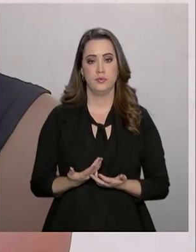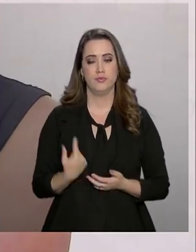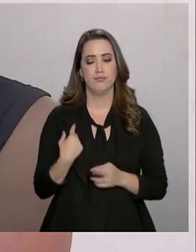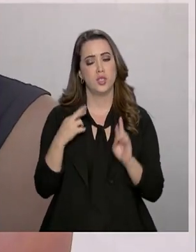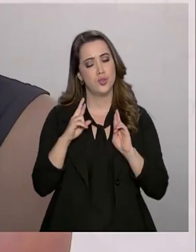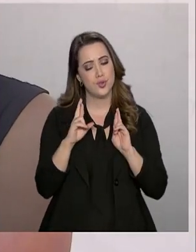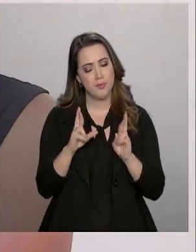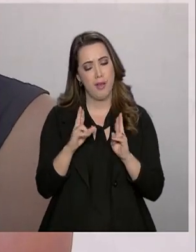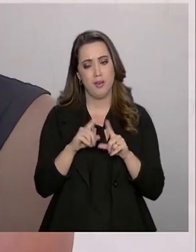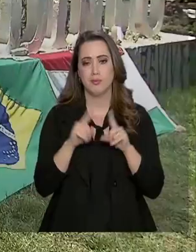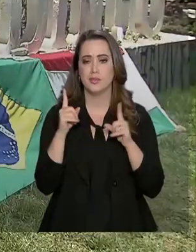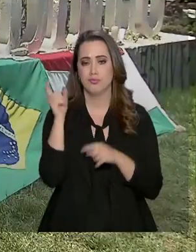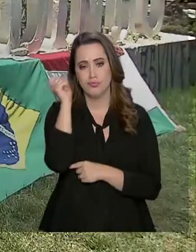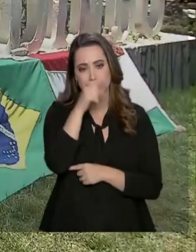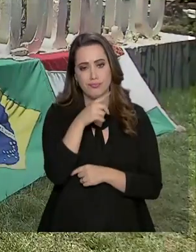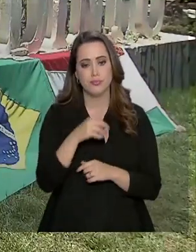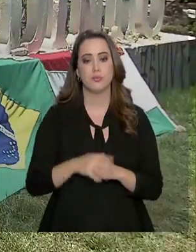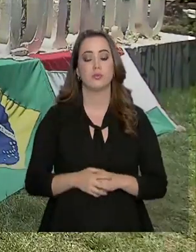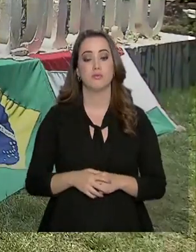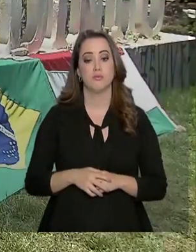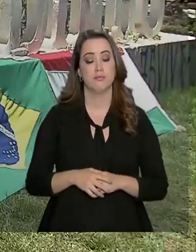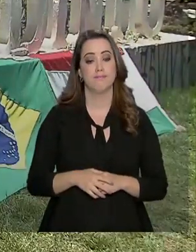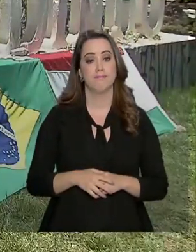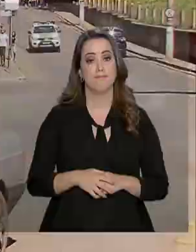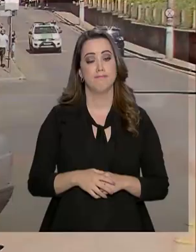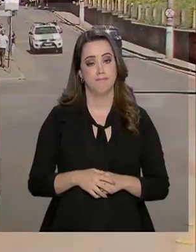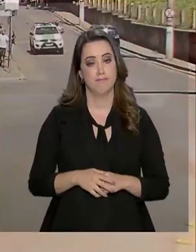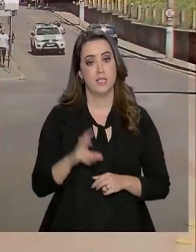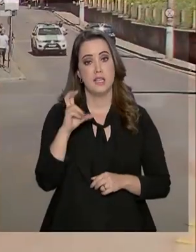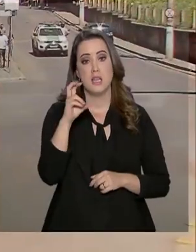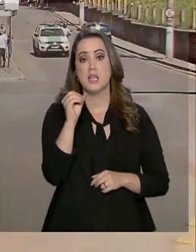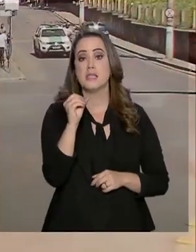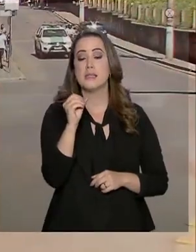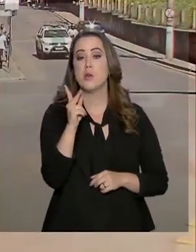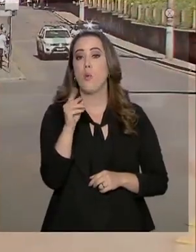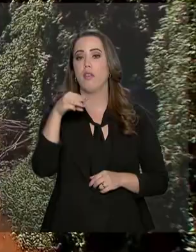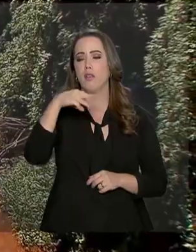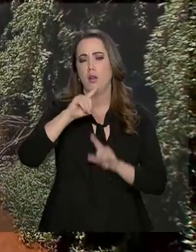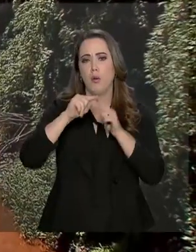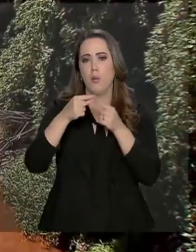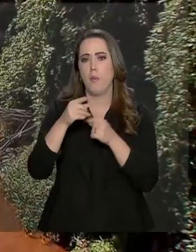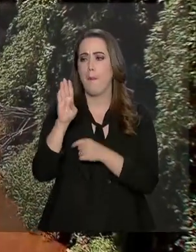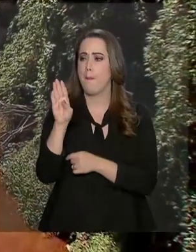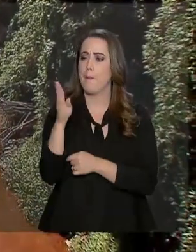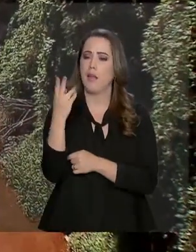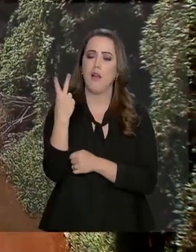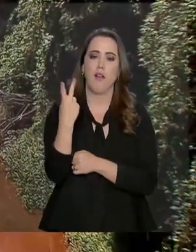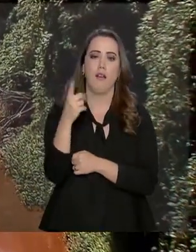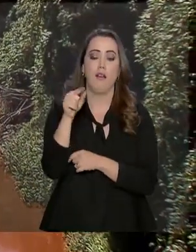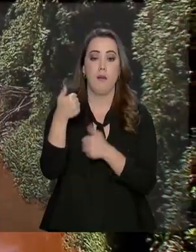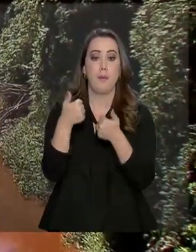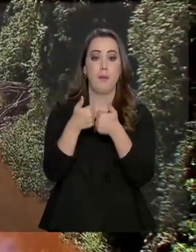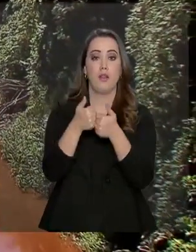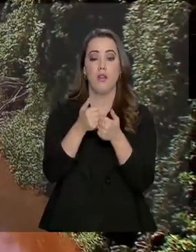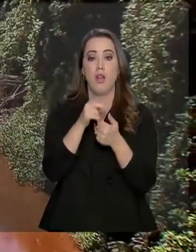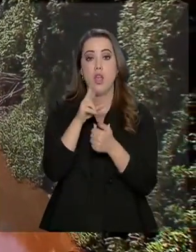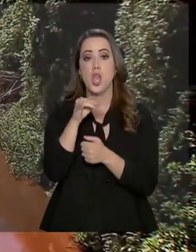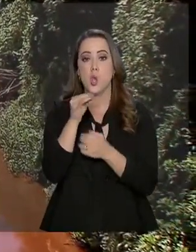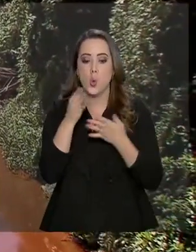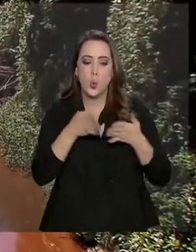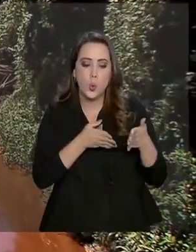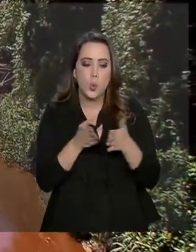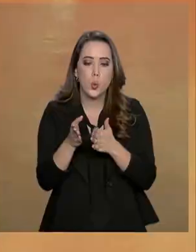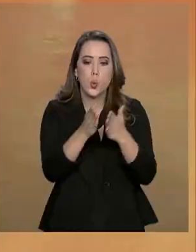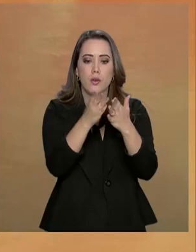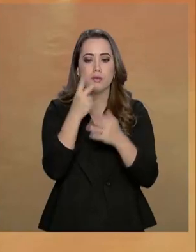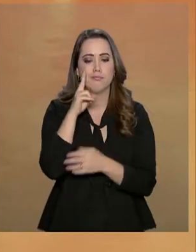toma espera, mas é muito difícil. Localizada a cerca de 50 quilômetros de Belo Horizonte, Brumadinho é cortada pelo rio Paraupeba, que